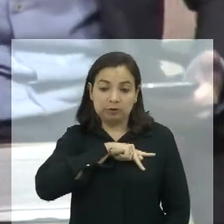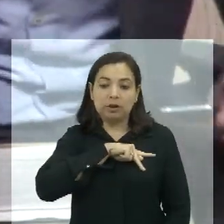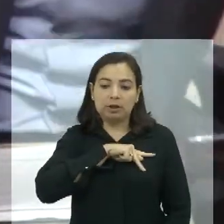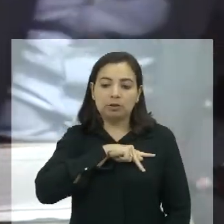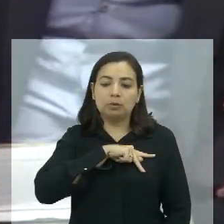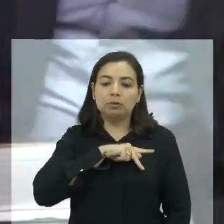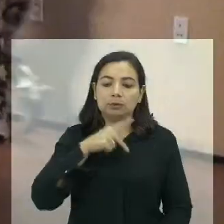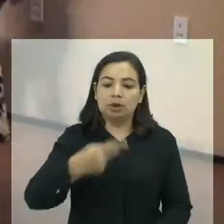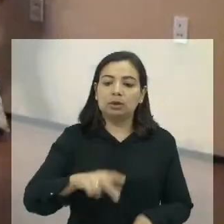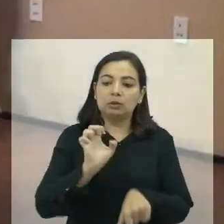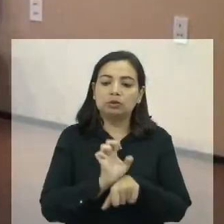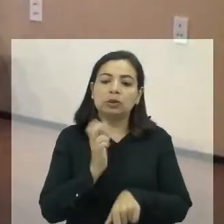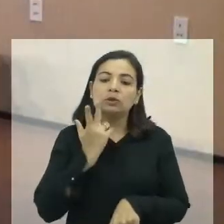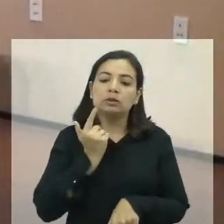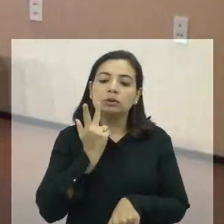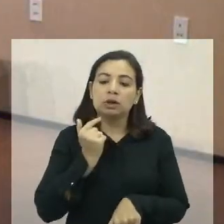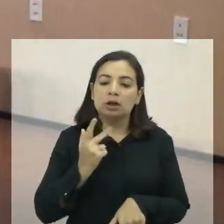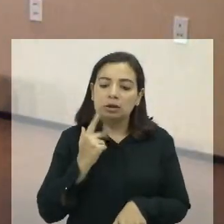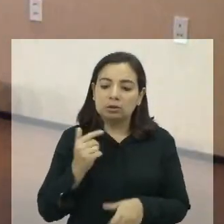Ceará.